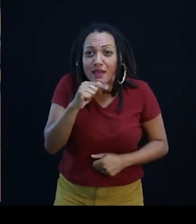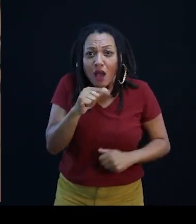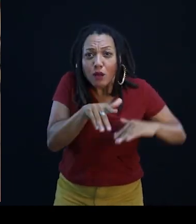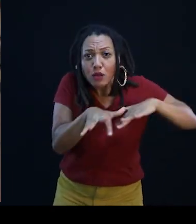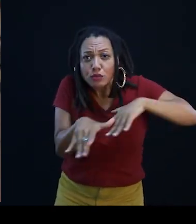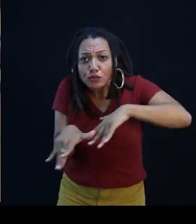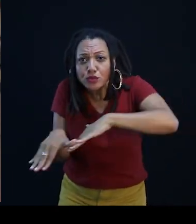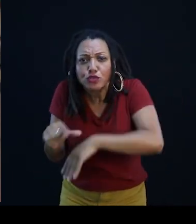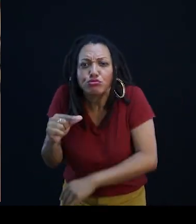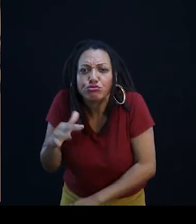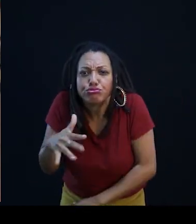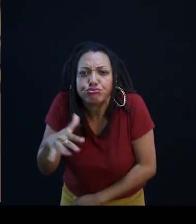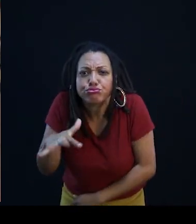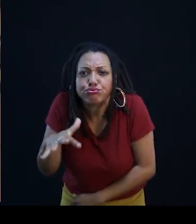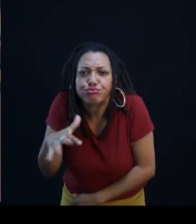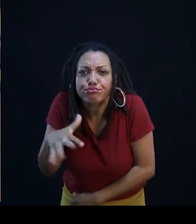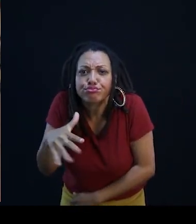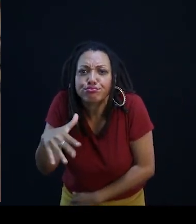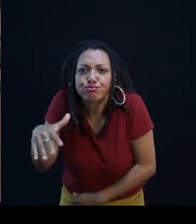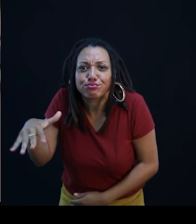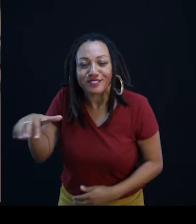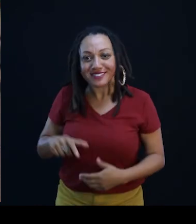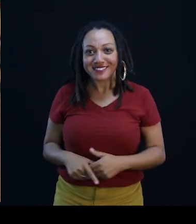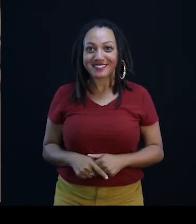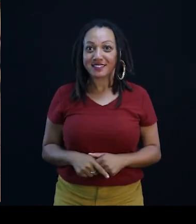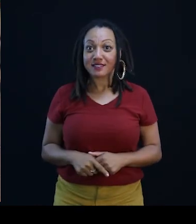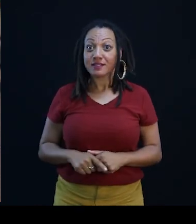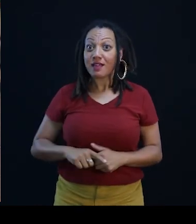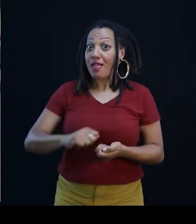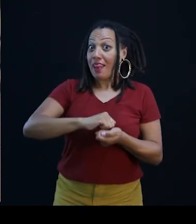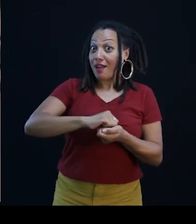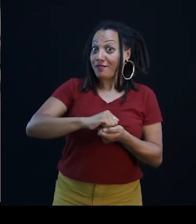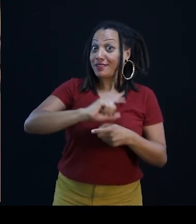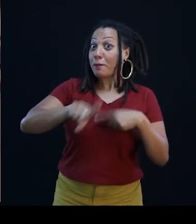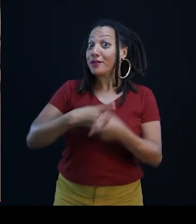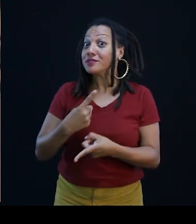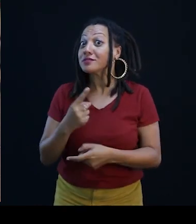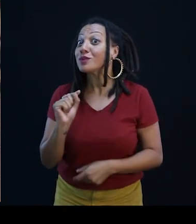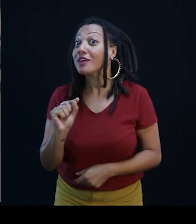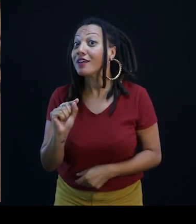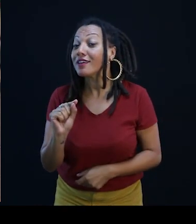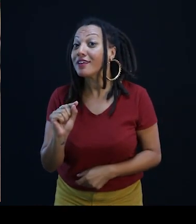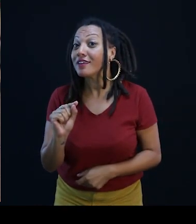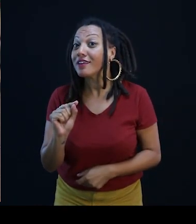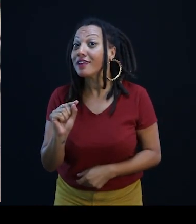e a água pequenininha. Depois de lavar?